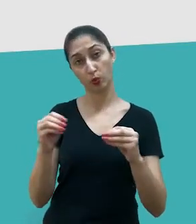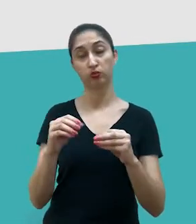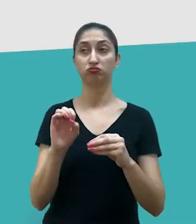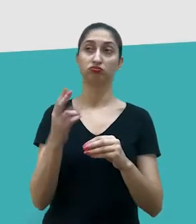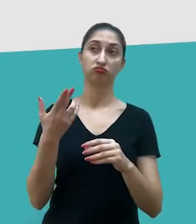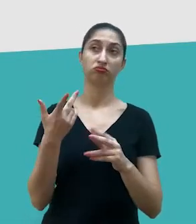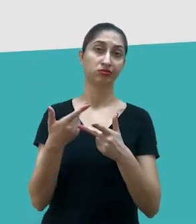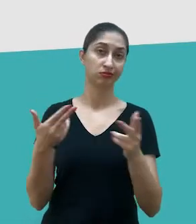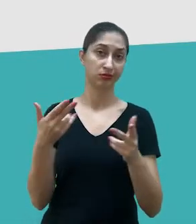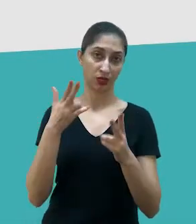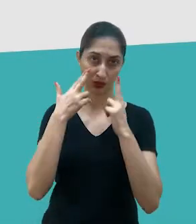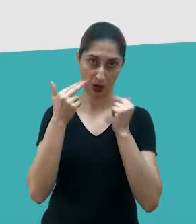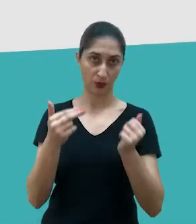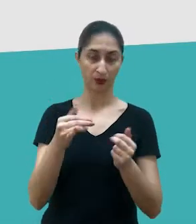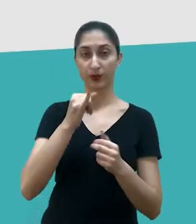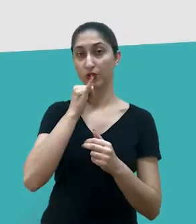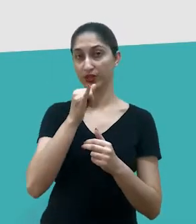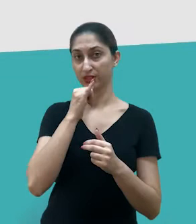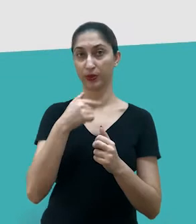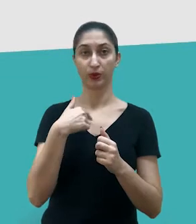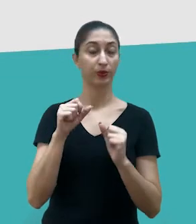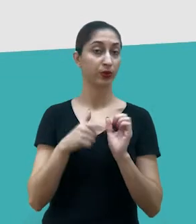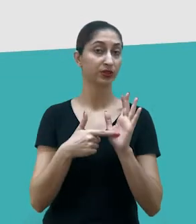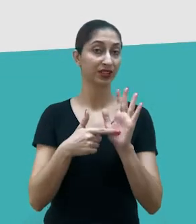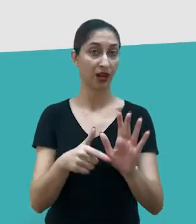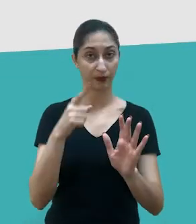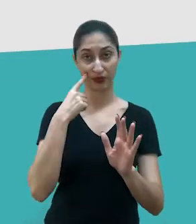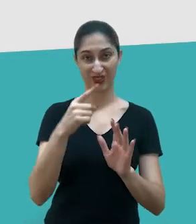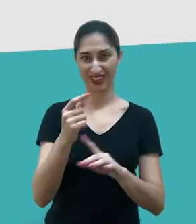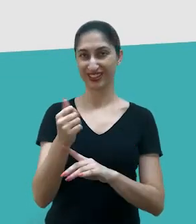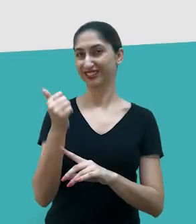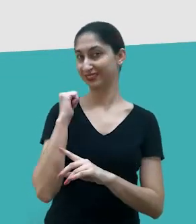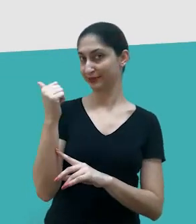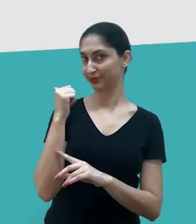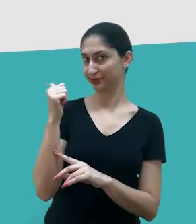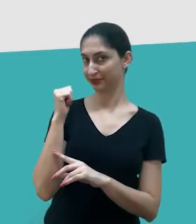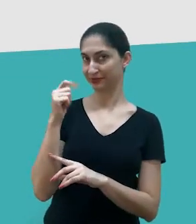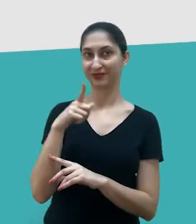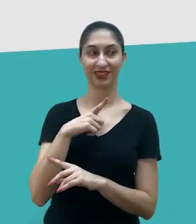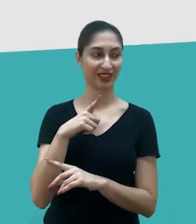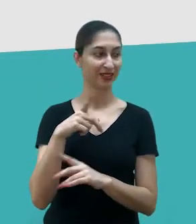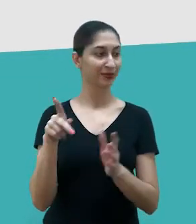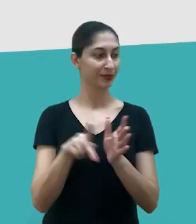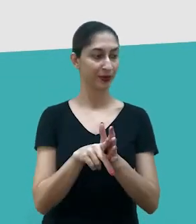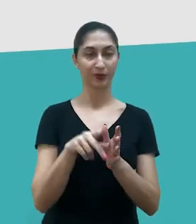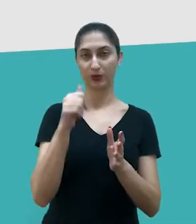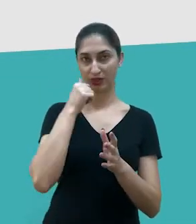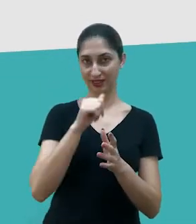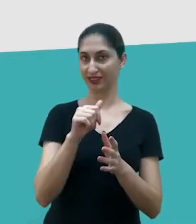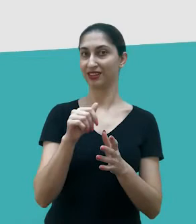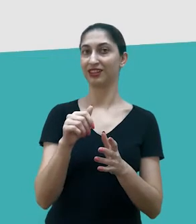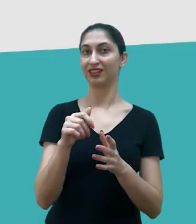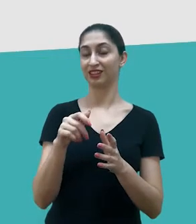naturais. Eu gostaria de mostrar para vocês este look que está atrás no manequim, que é feita por uma estilista